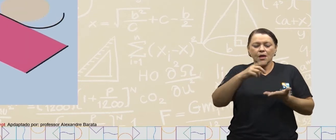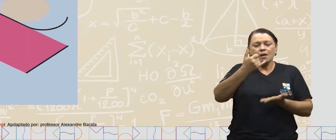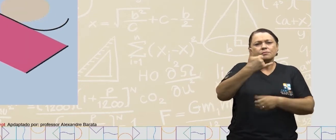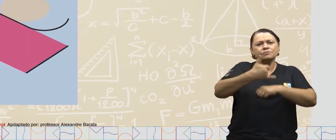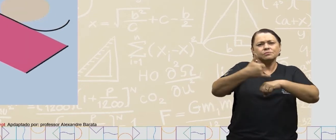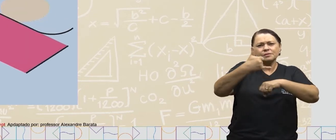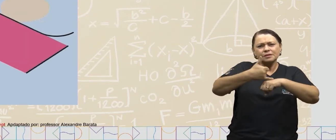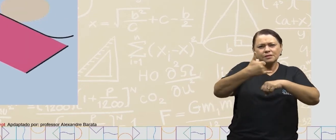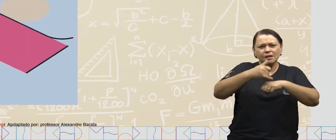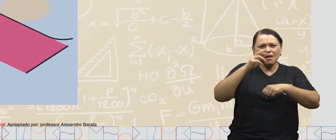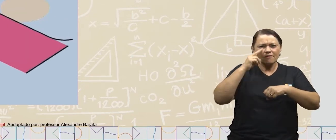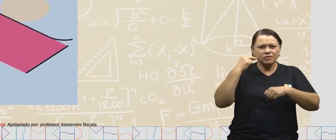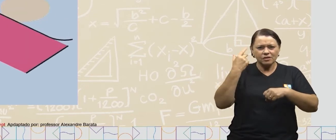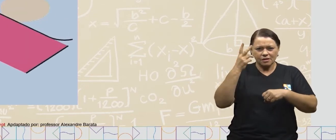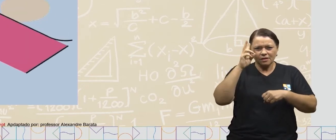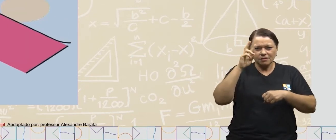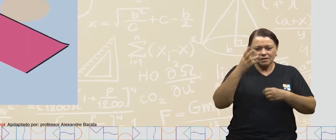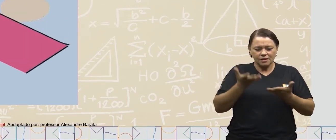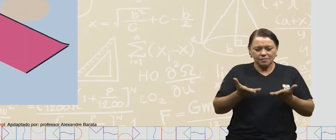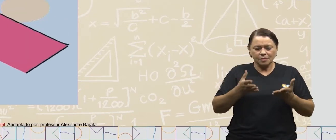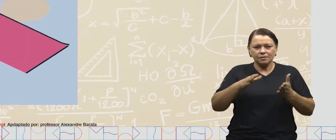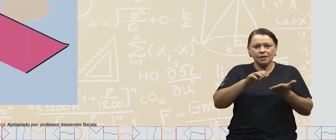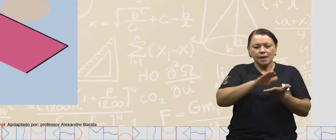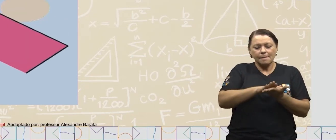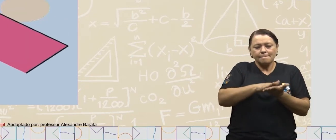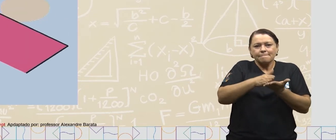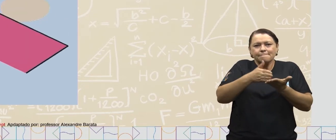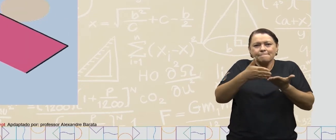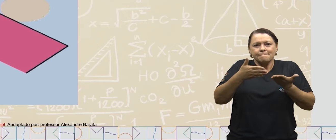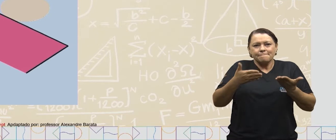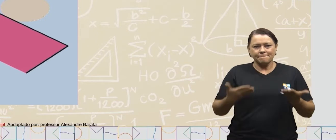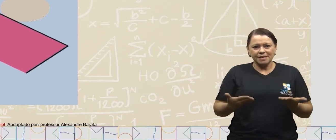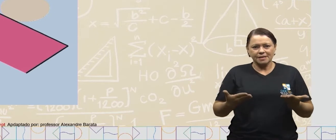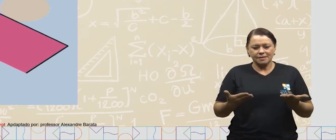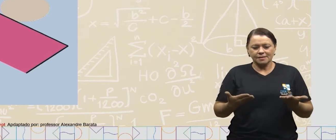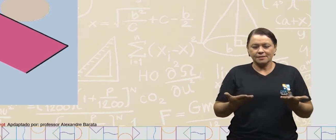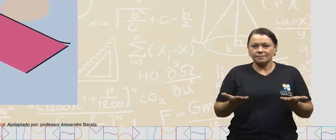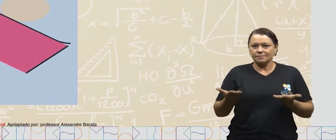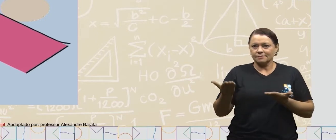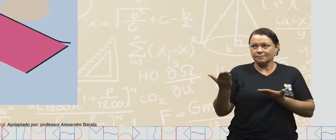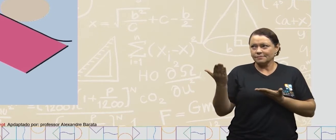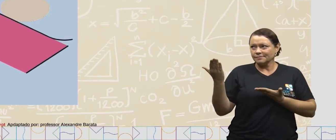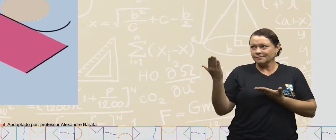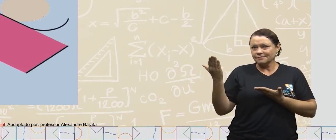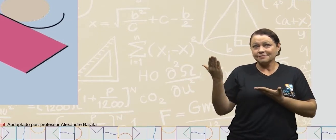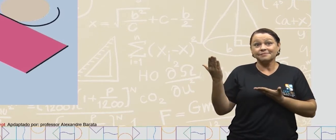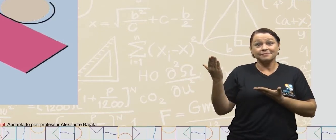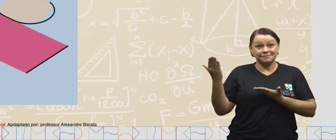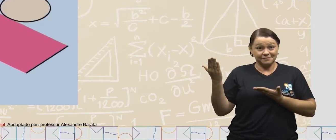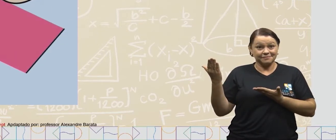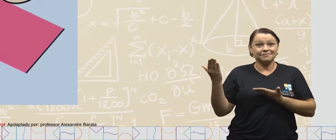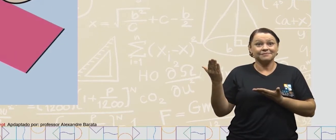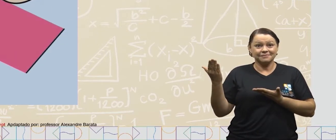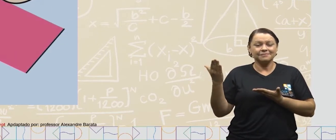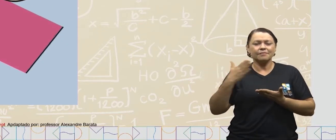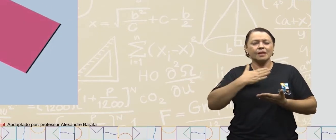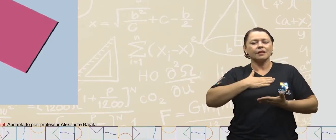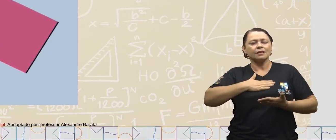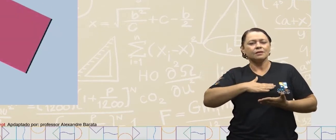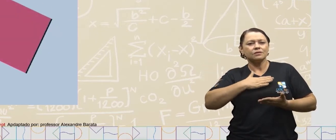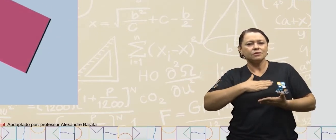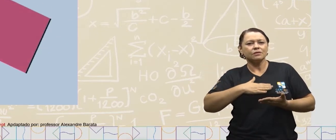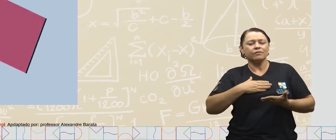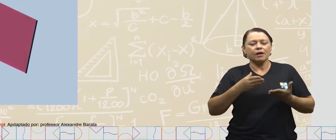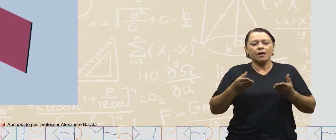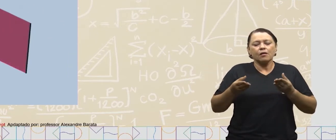de refrigerante. Observe a forma sólida e a sua planificação. Lentamente, a